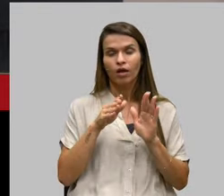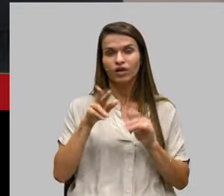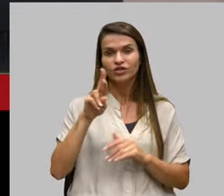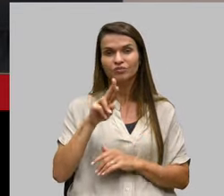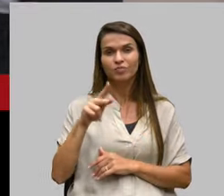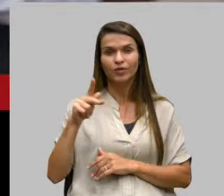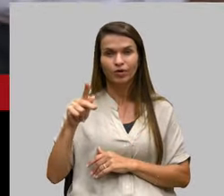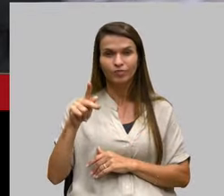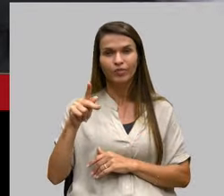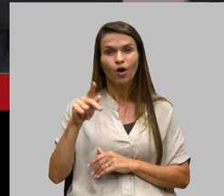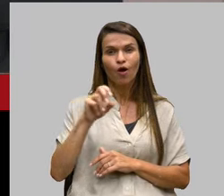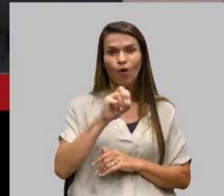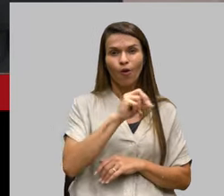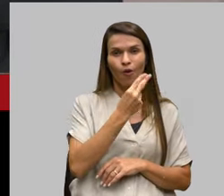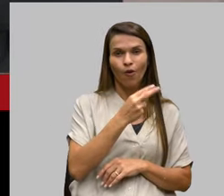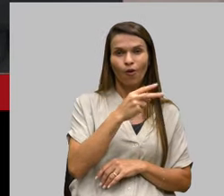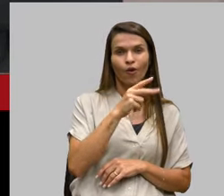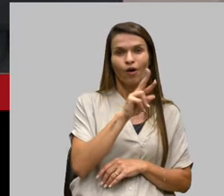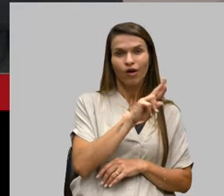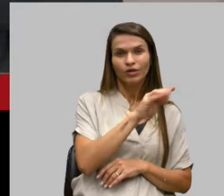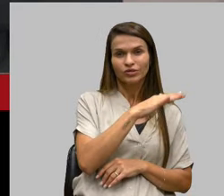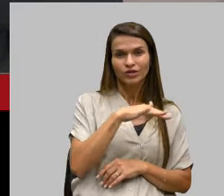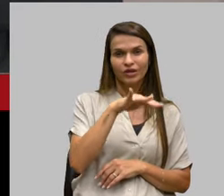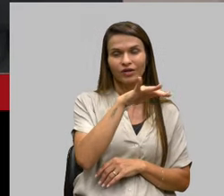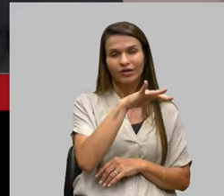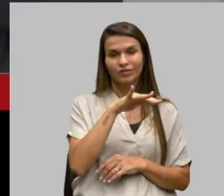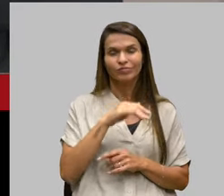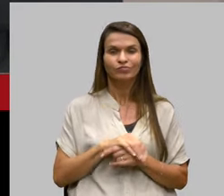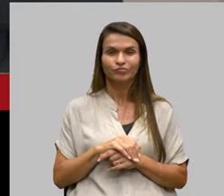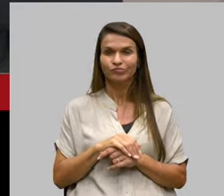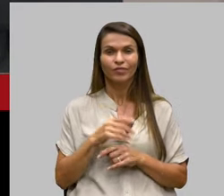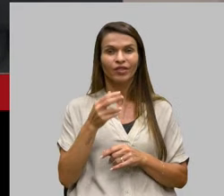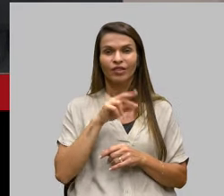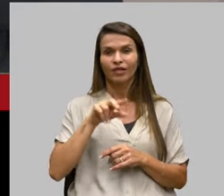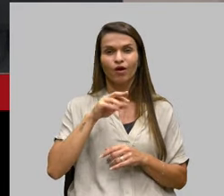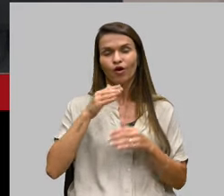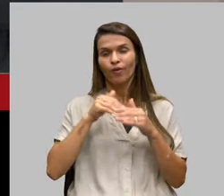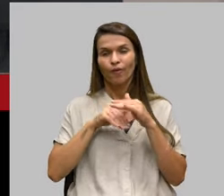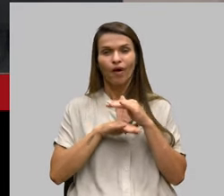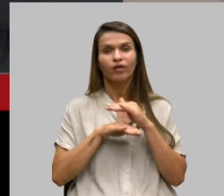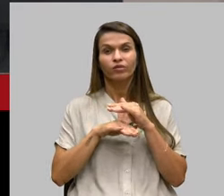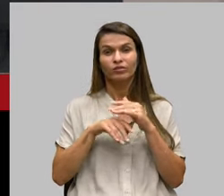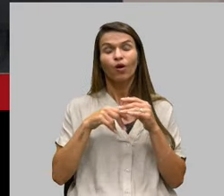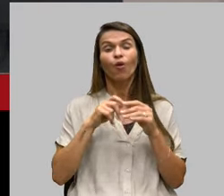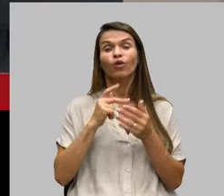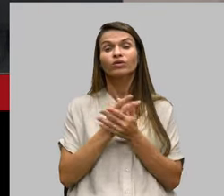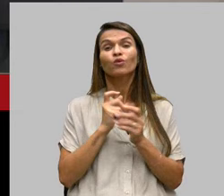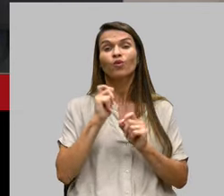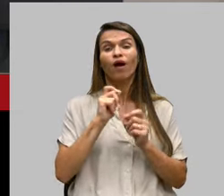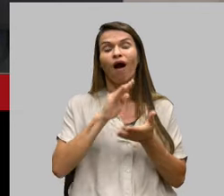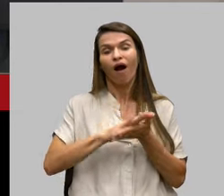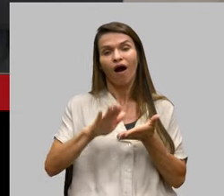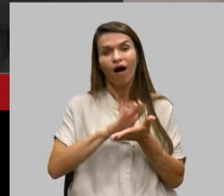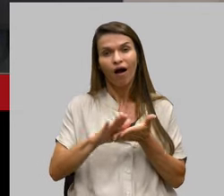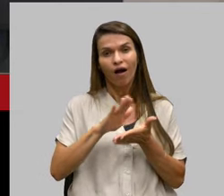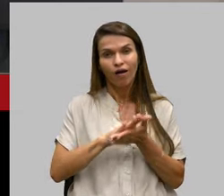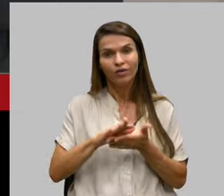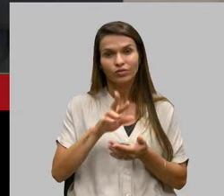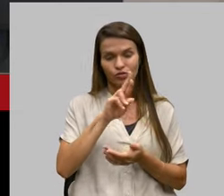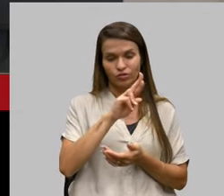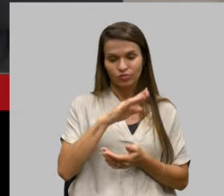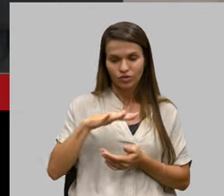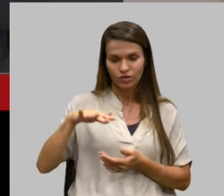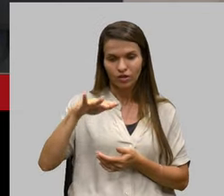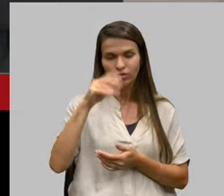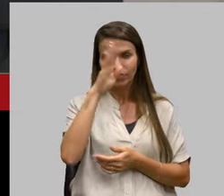a arrecadação que vinha ela não era guardada ela era gasta no regime Geral do Brasil nós